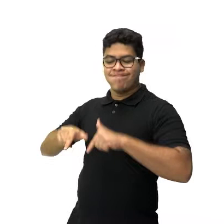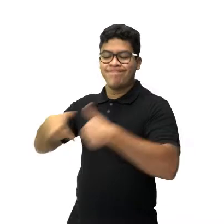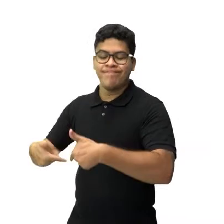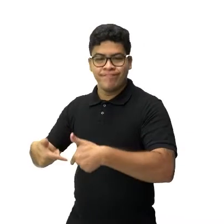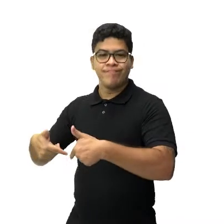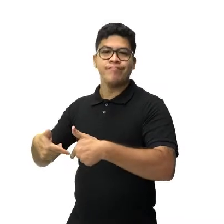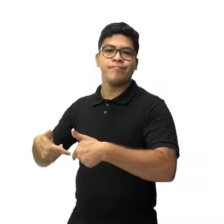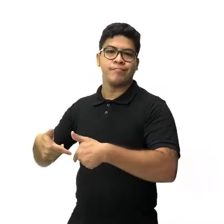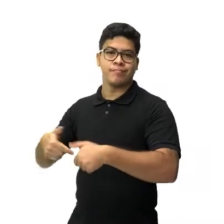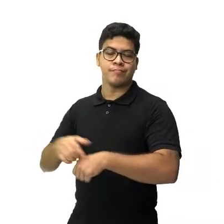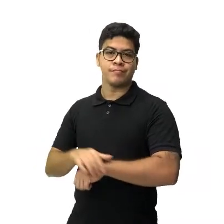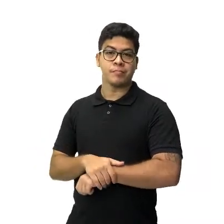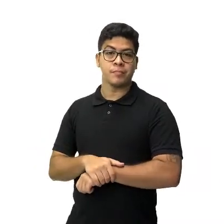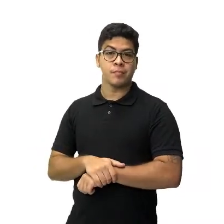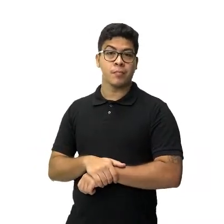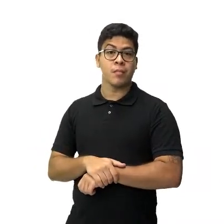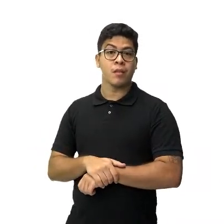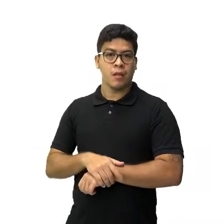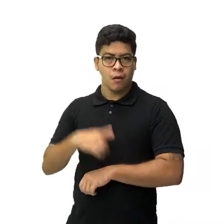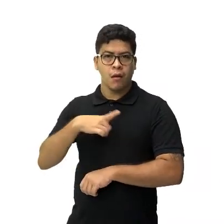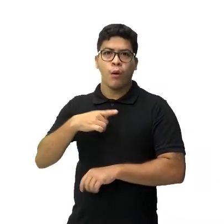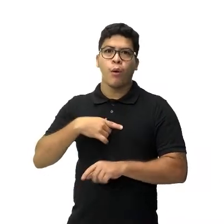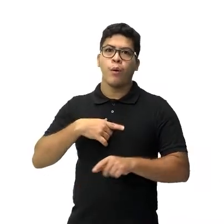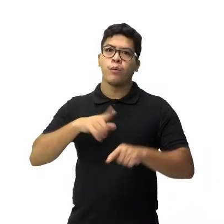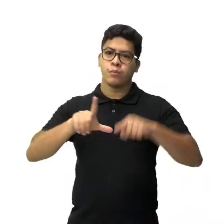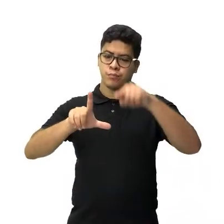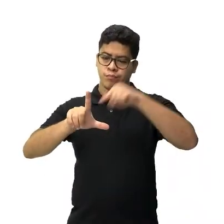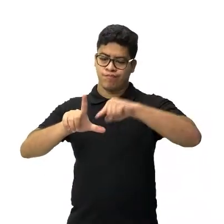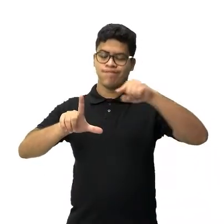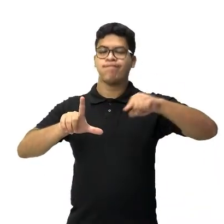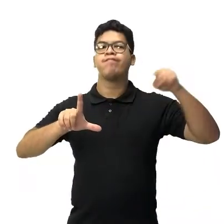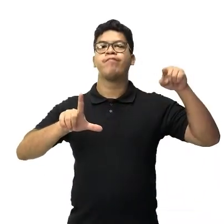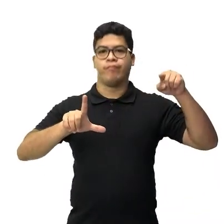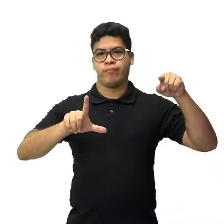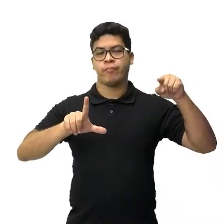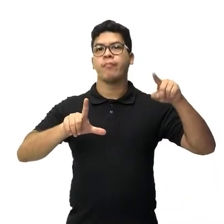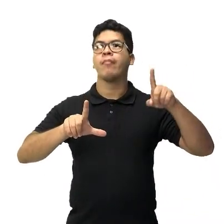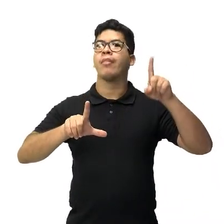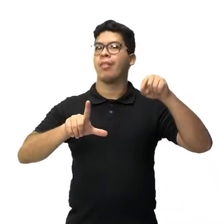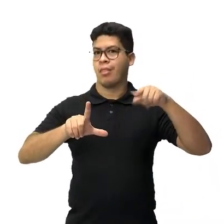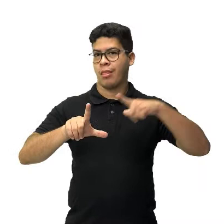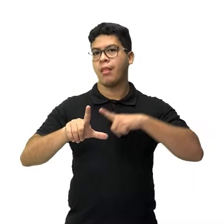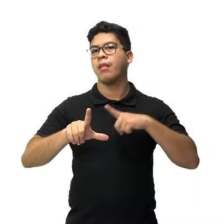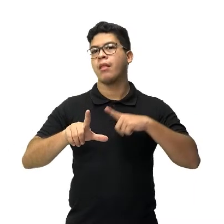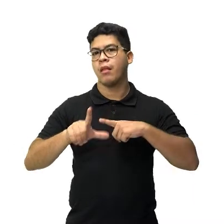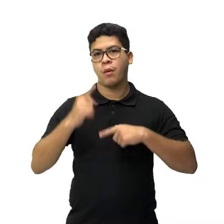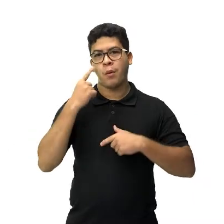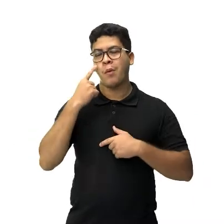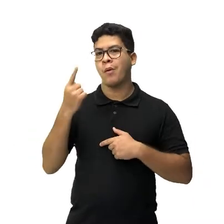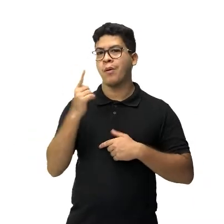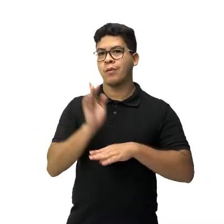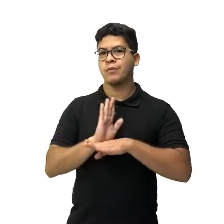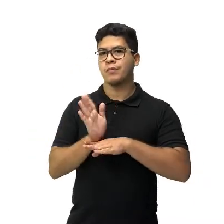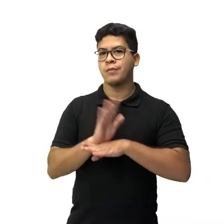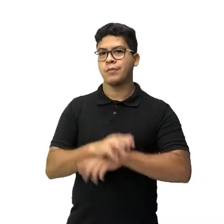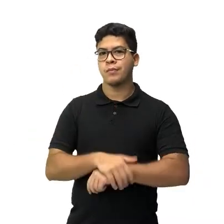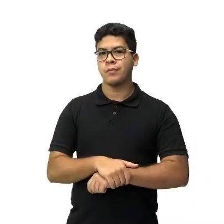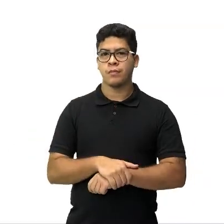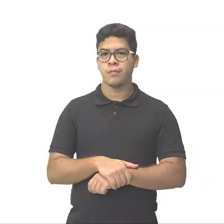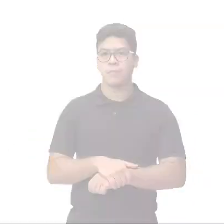lá. Os números comprovam isso que nós falamos, vamos ver agora no nosso VT.